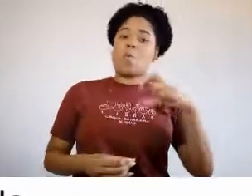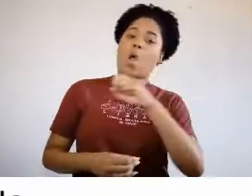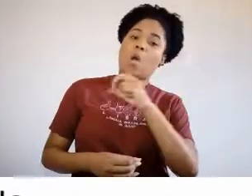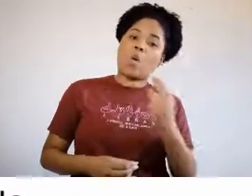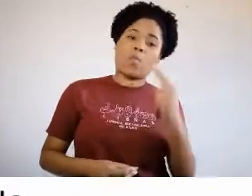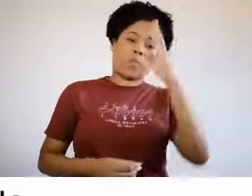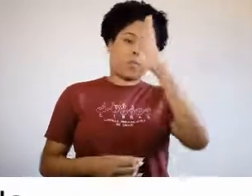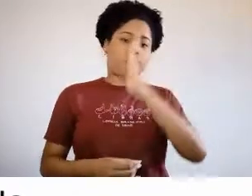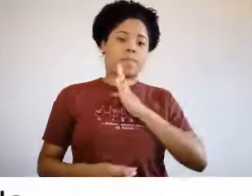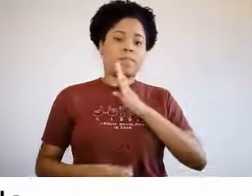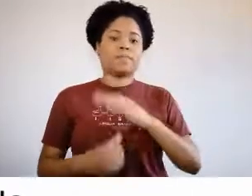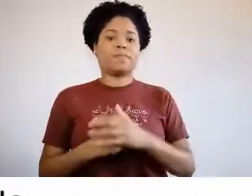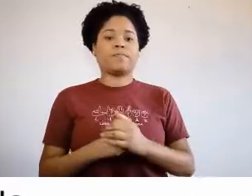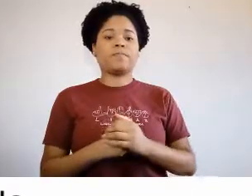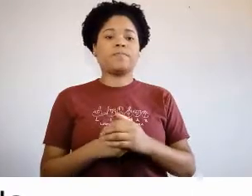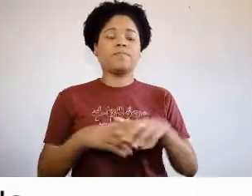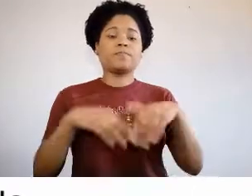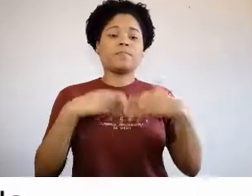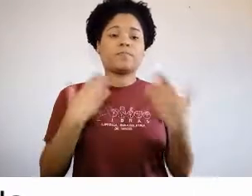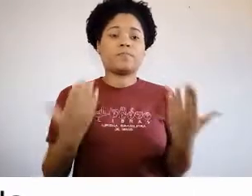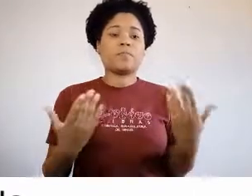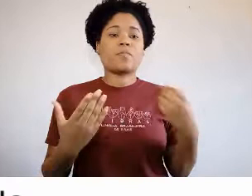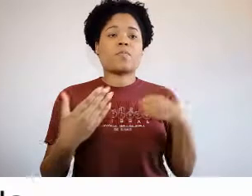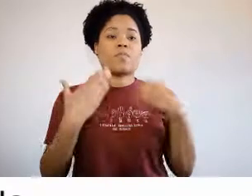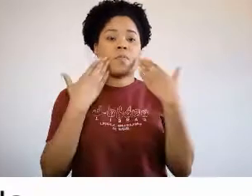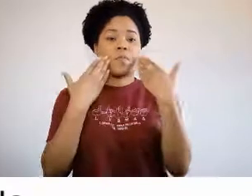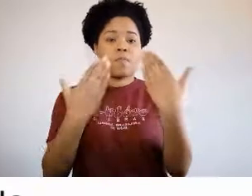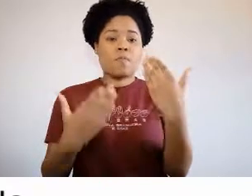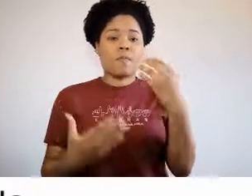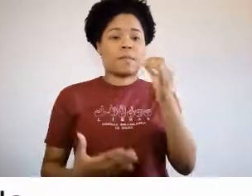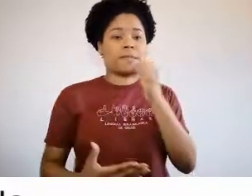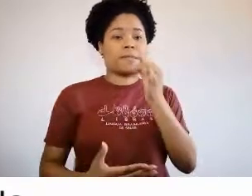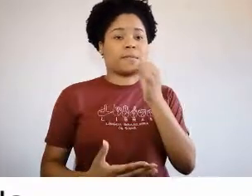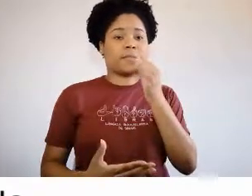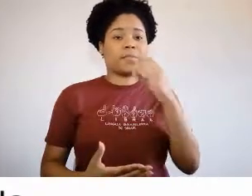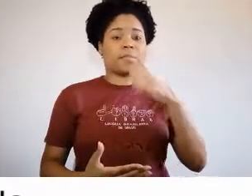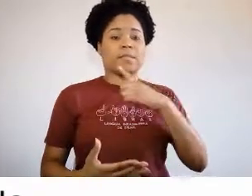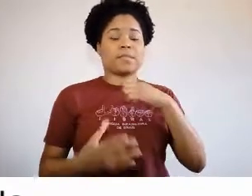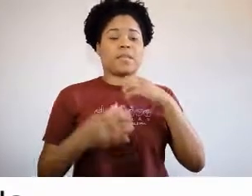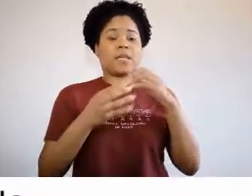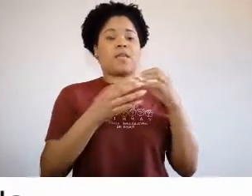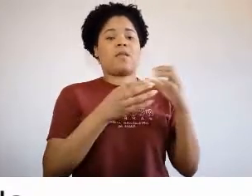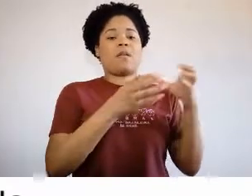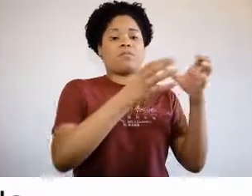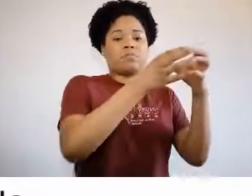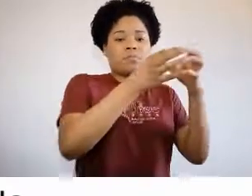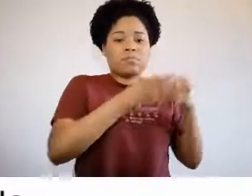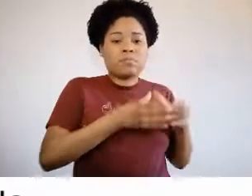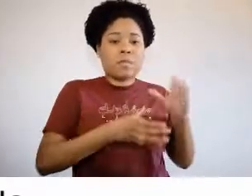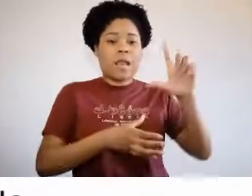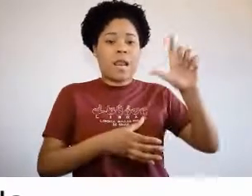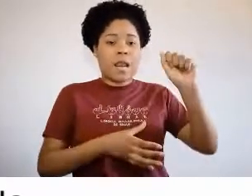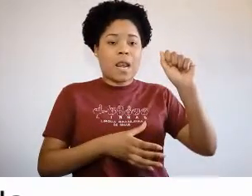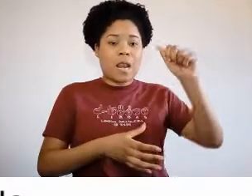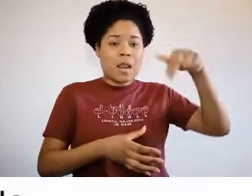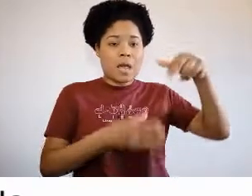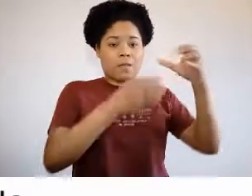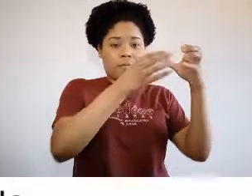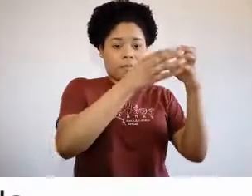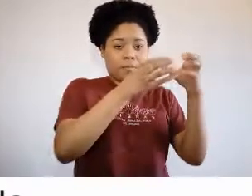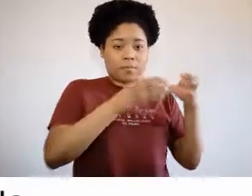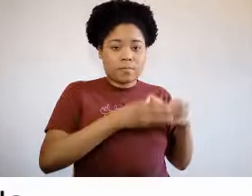privada ou pode ser pública. Então, vamos aqui ao nosso exemplo. Olha, nós temos várias redes